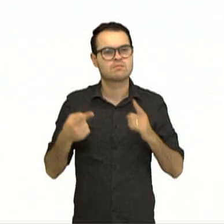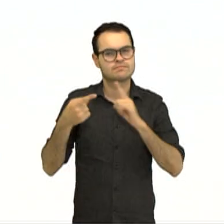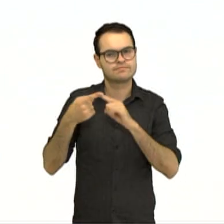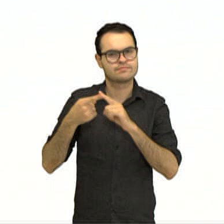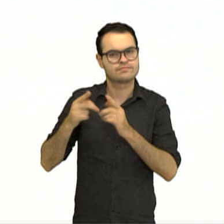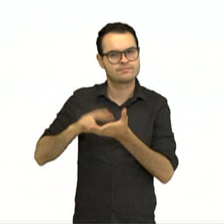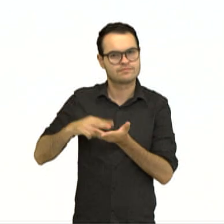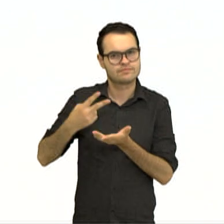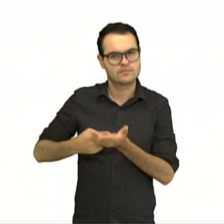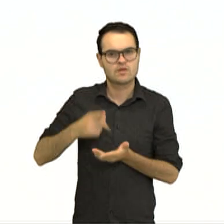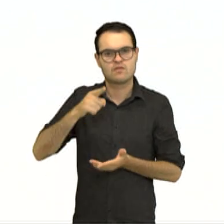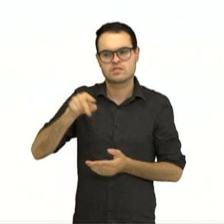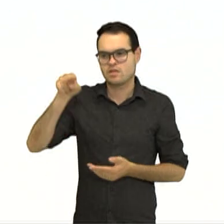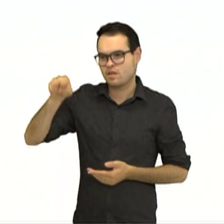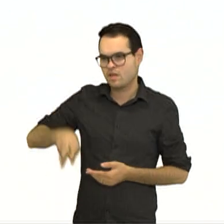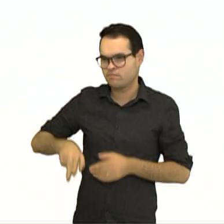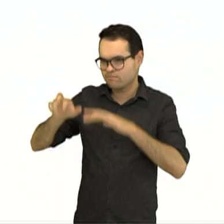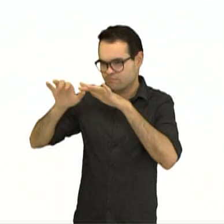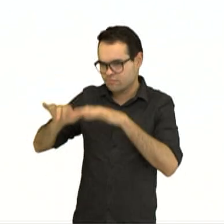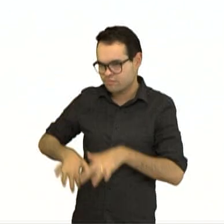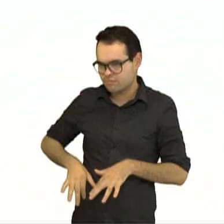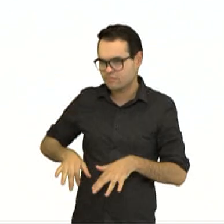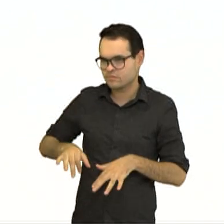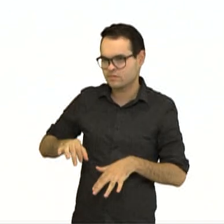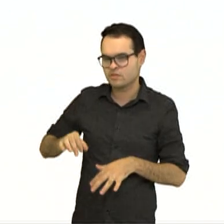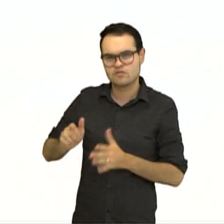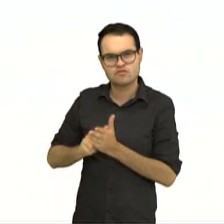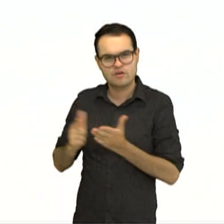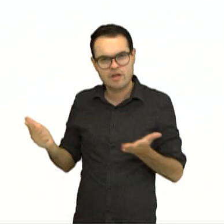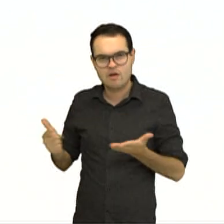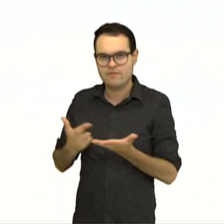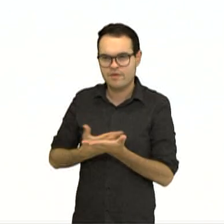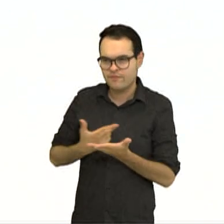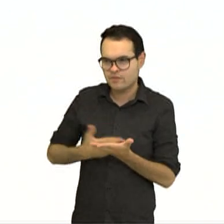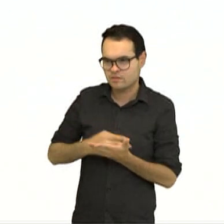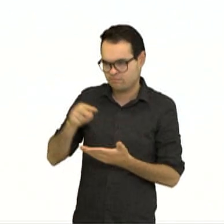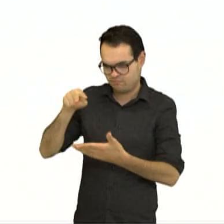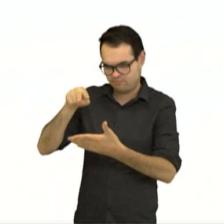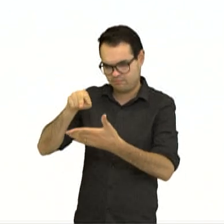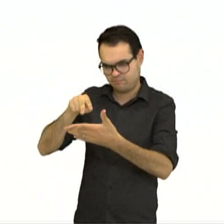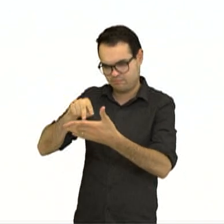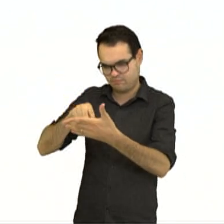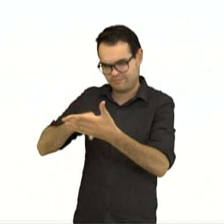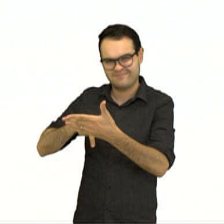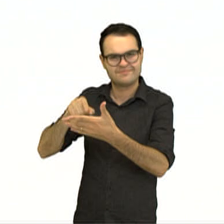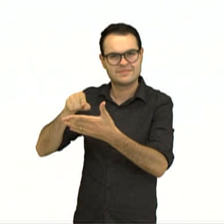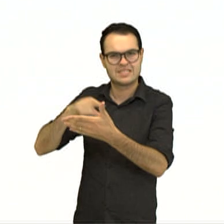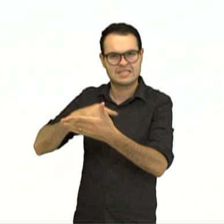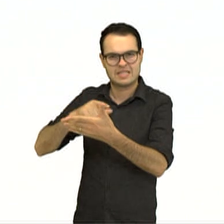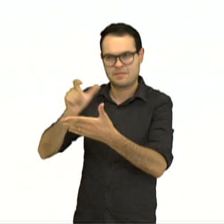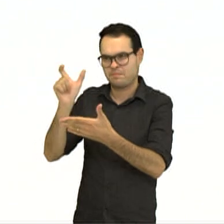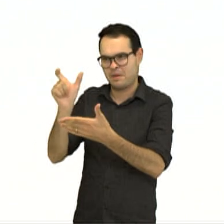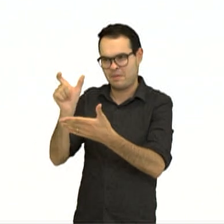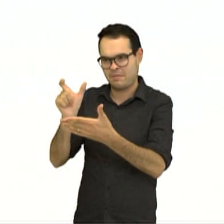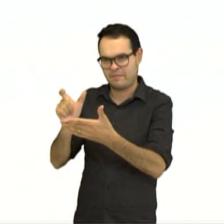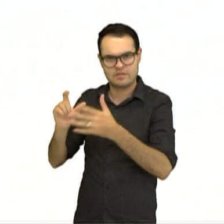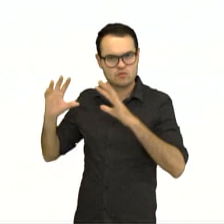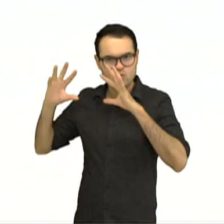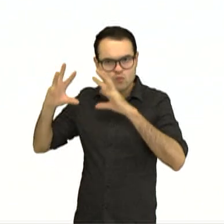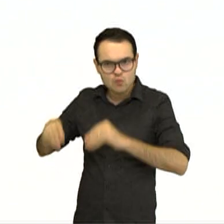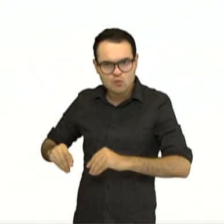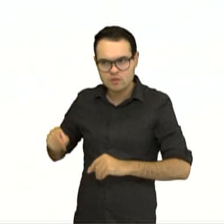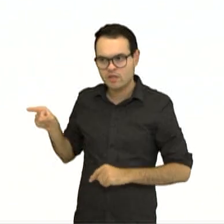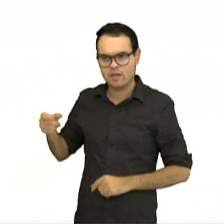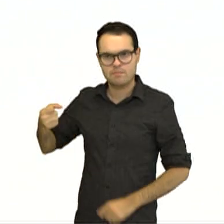uma entrevista num jornal ou numa revista, você acha que tem todas as palavras que a entrevistada